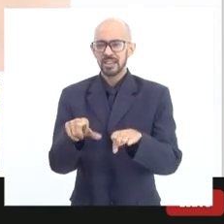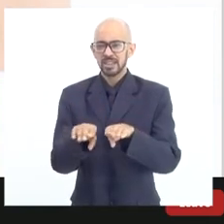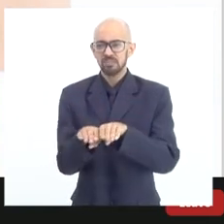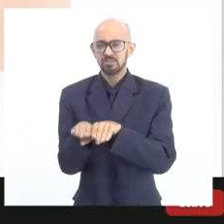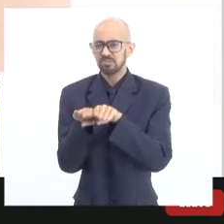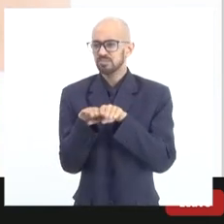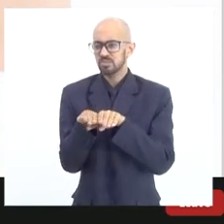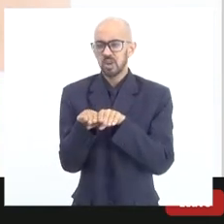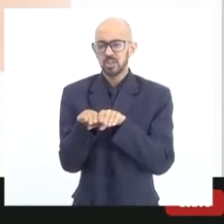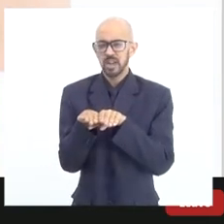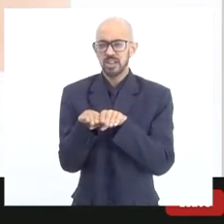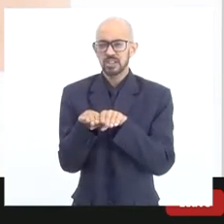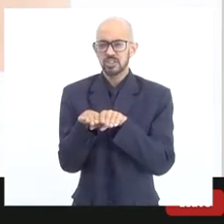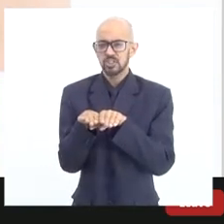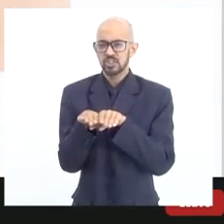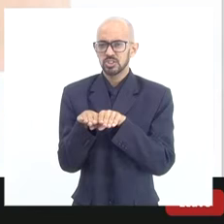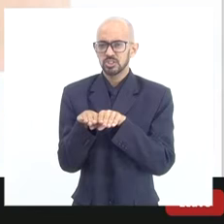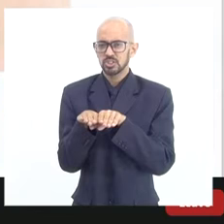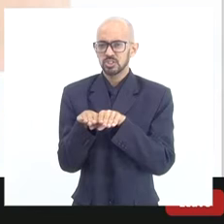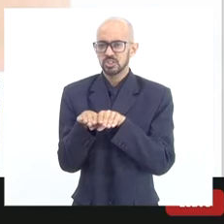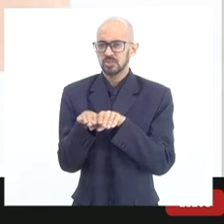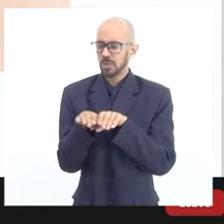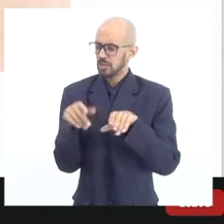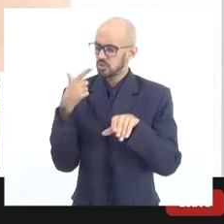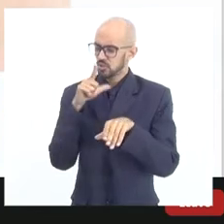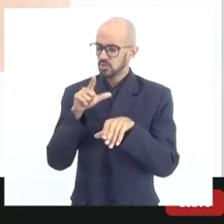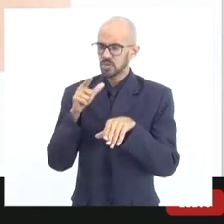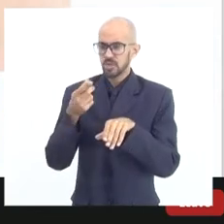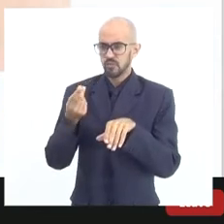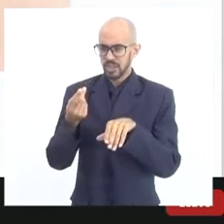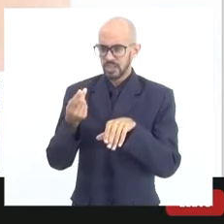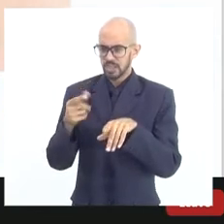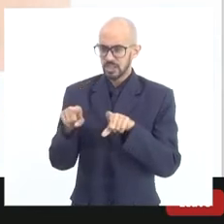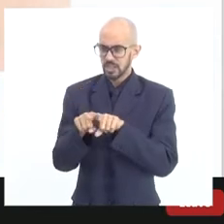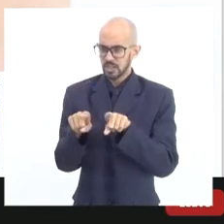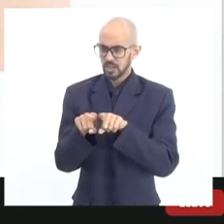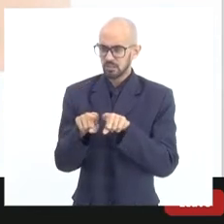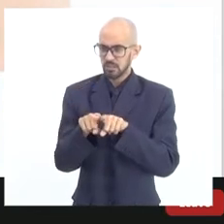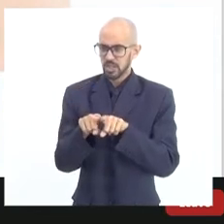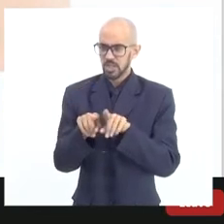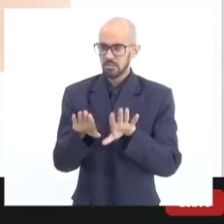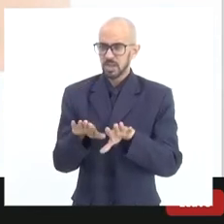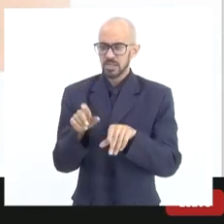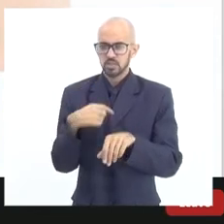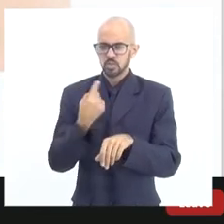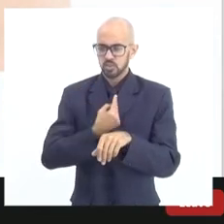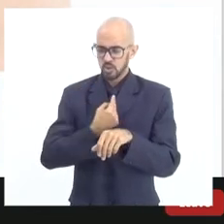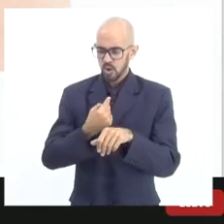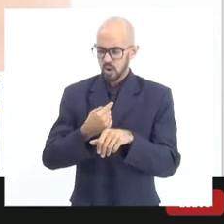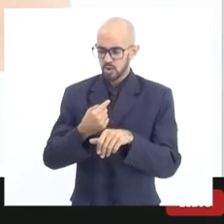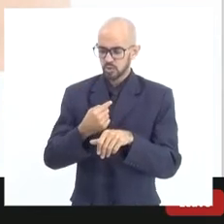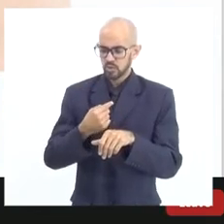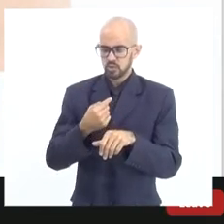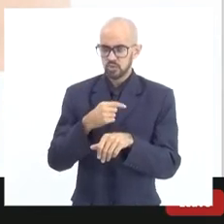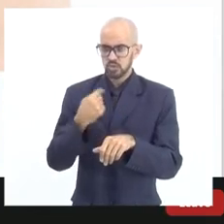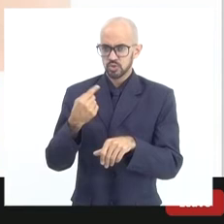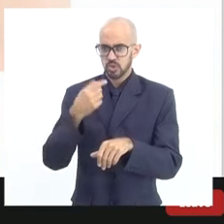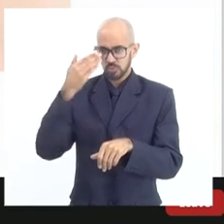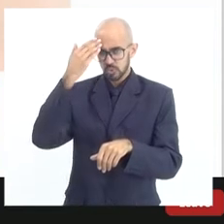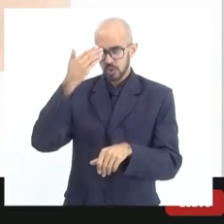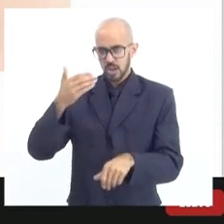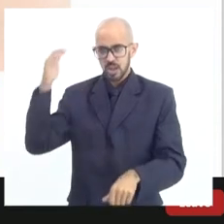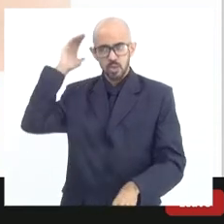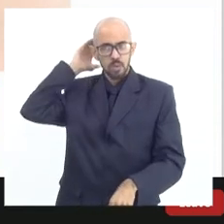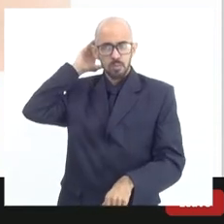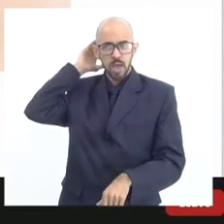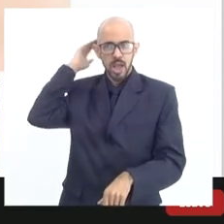armas, né? uma equivalência de moneta, financeira, inclusive, que, por nosso lado, dos candomblecistas, não